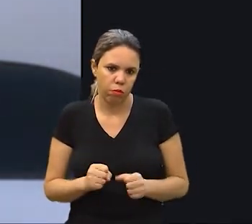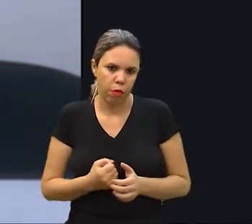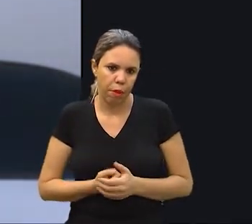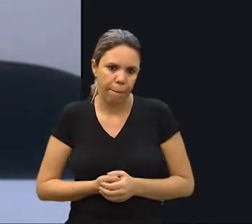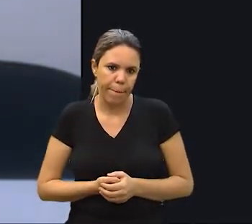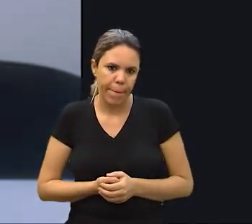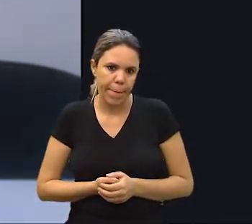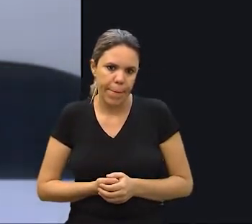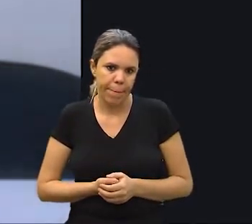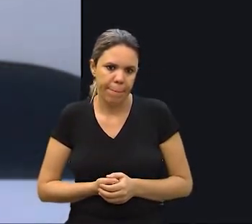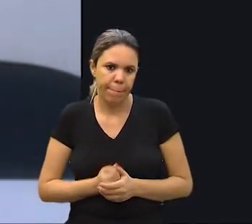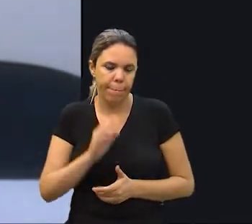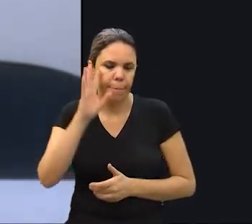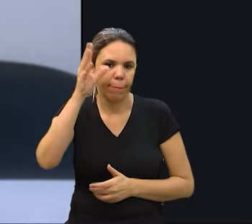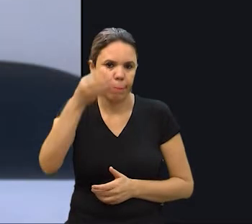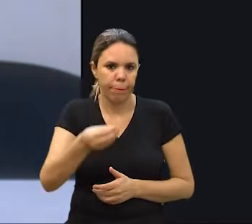possa